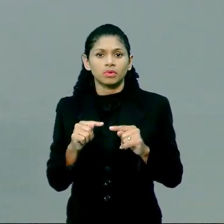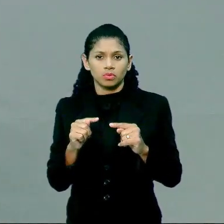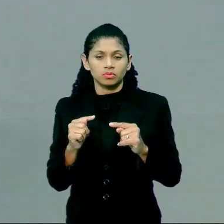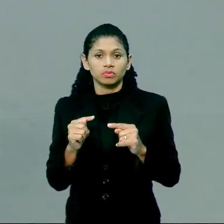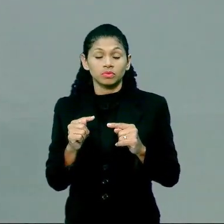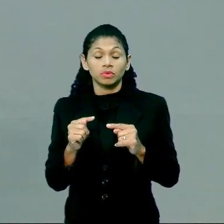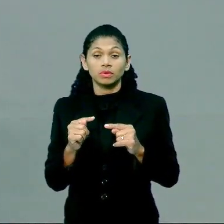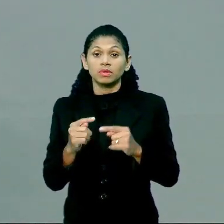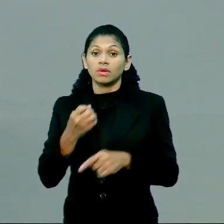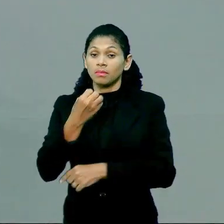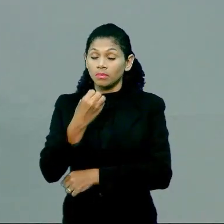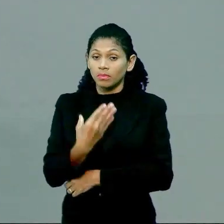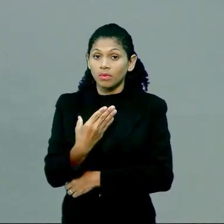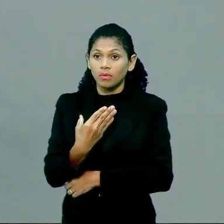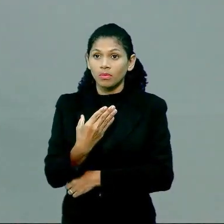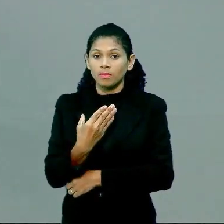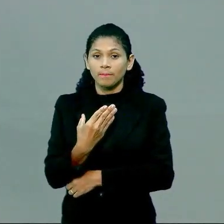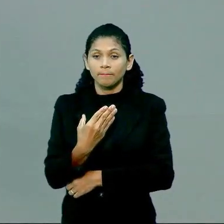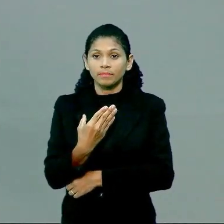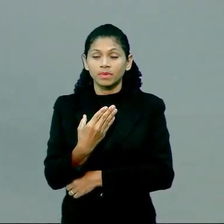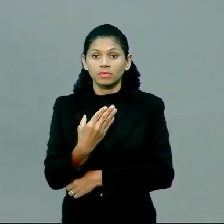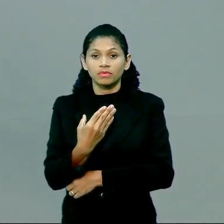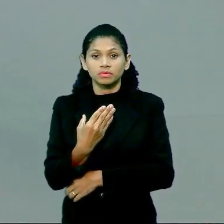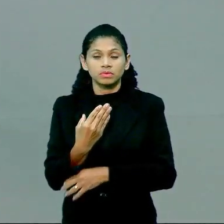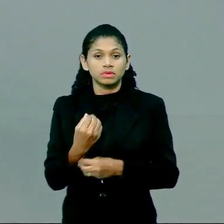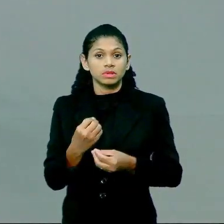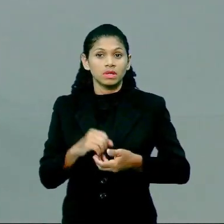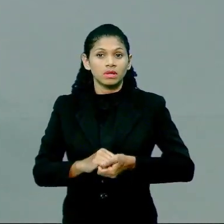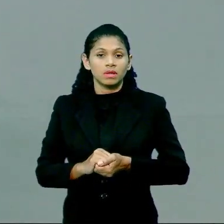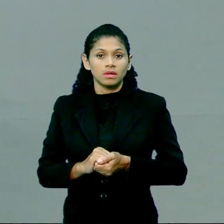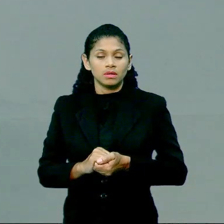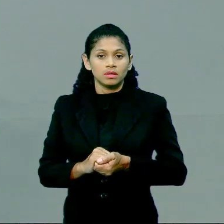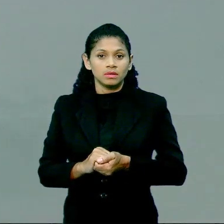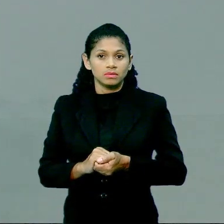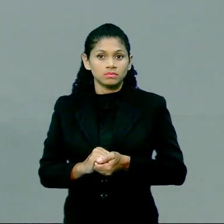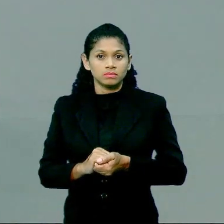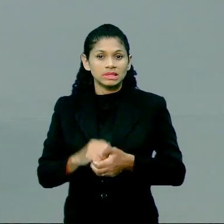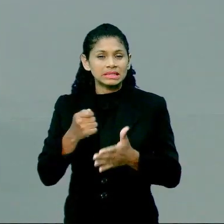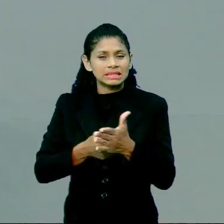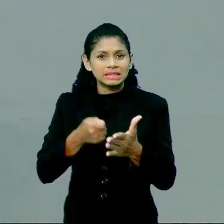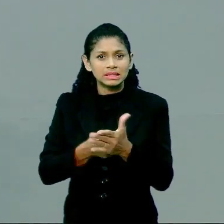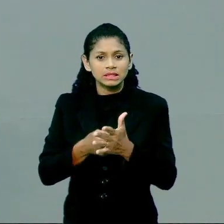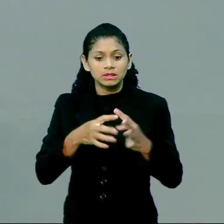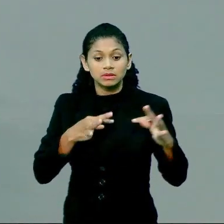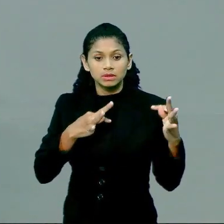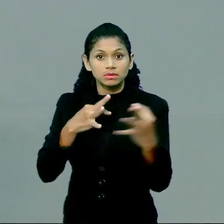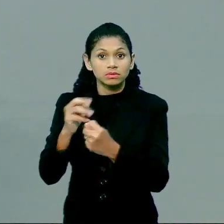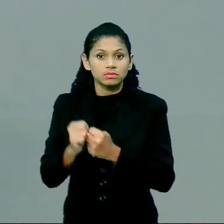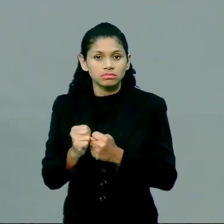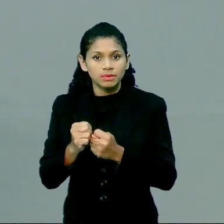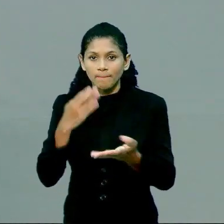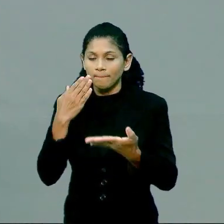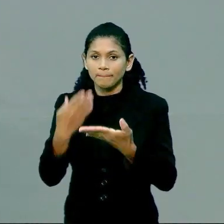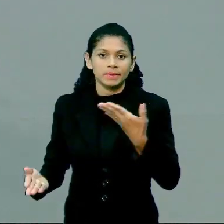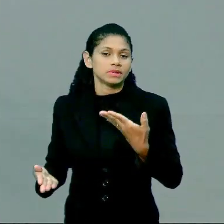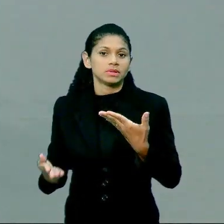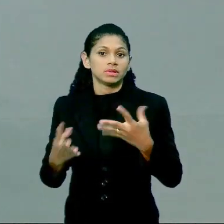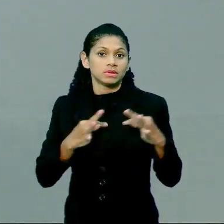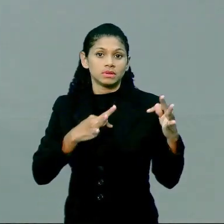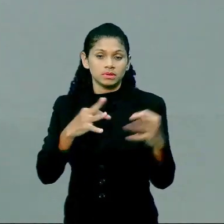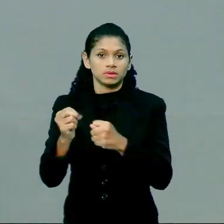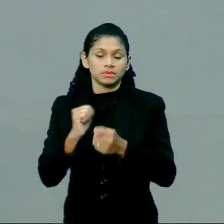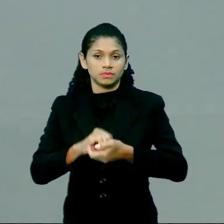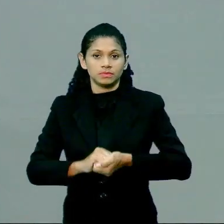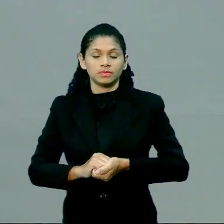ou seja aquilo que você já tem do que você arriscar tudo e perder né Principalmente no que não tocante né nesse